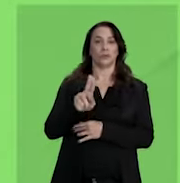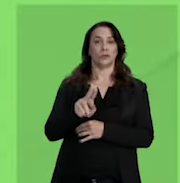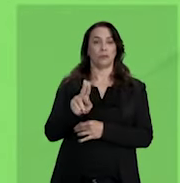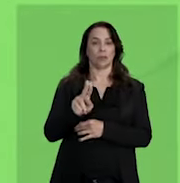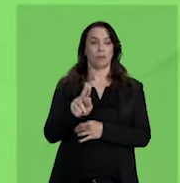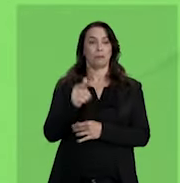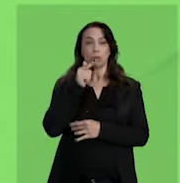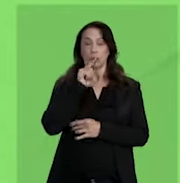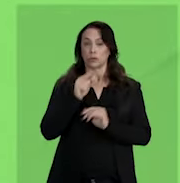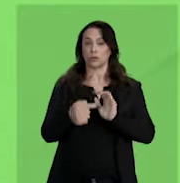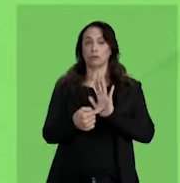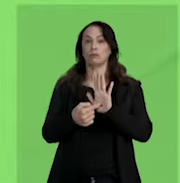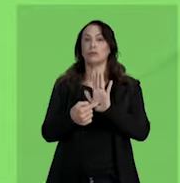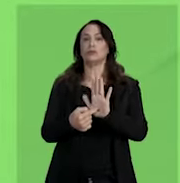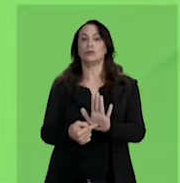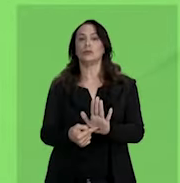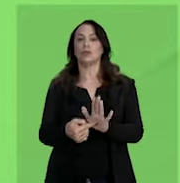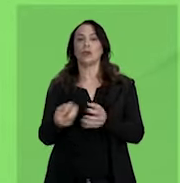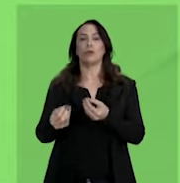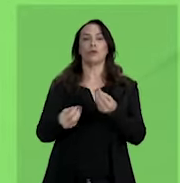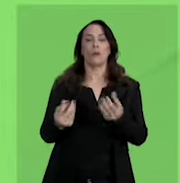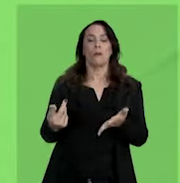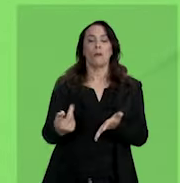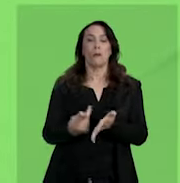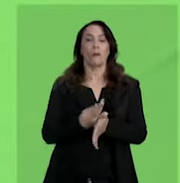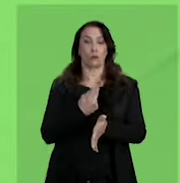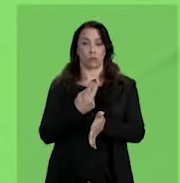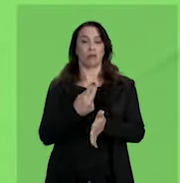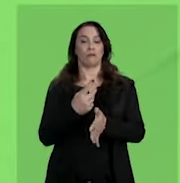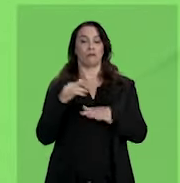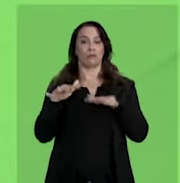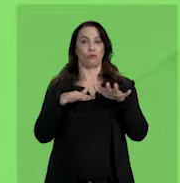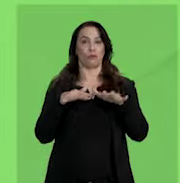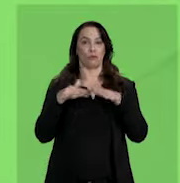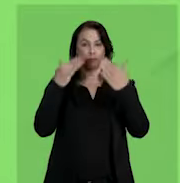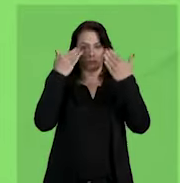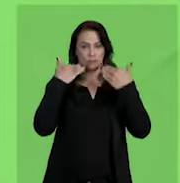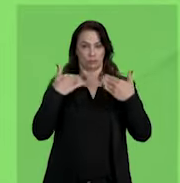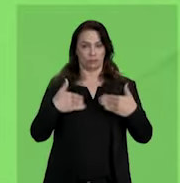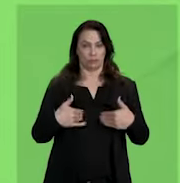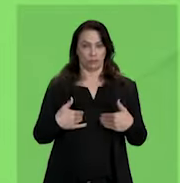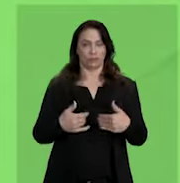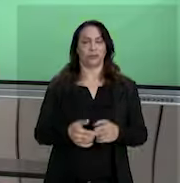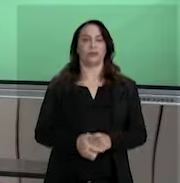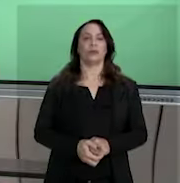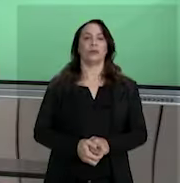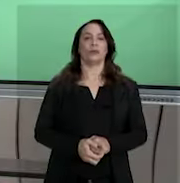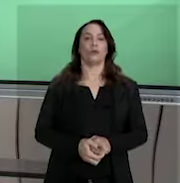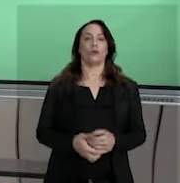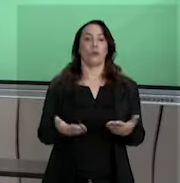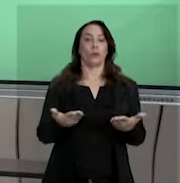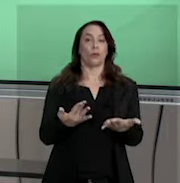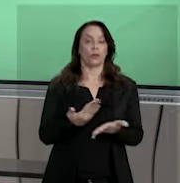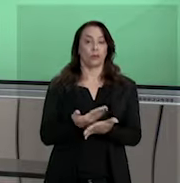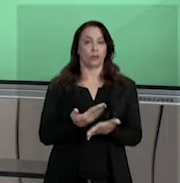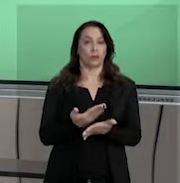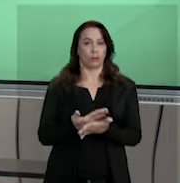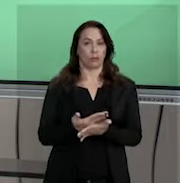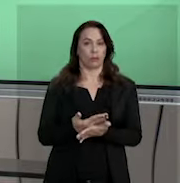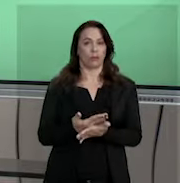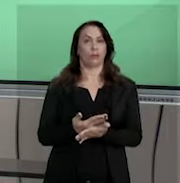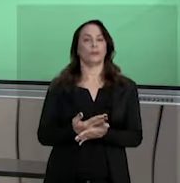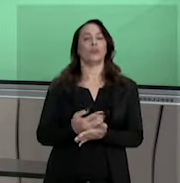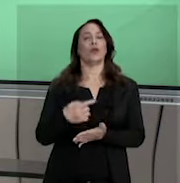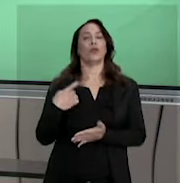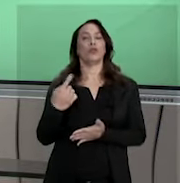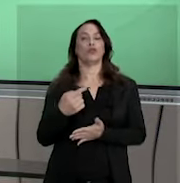e demonstrar como que ocorre esse processo de movimentação do corpo. Então, para essa aulinha de hoje, nós vamos construir um modelo,